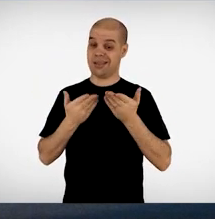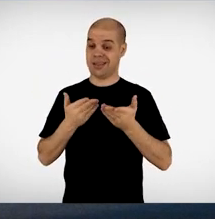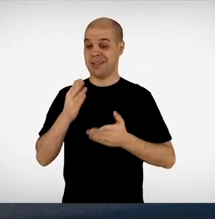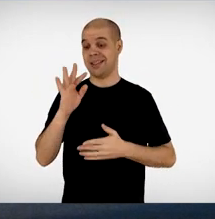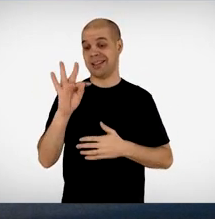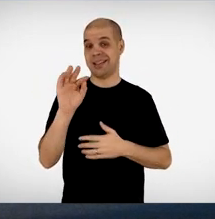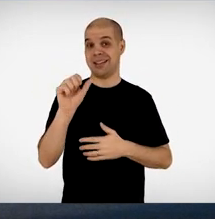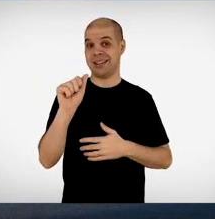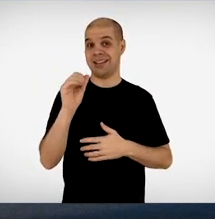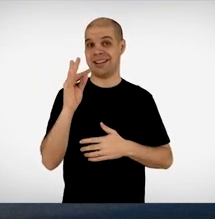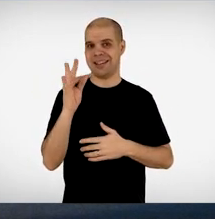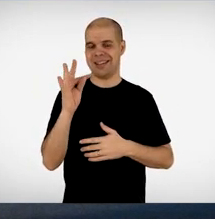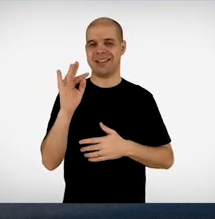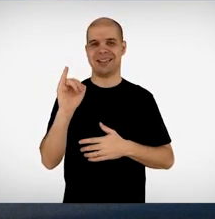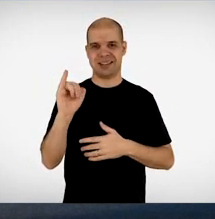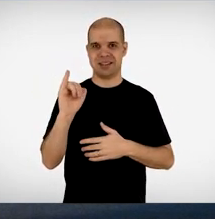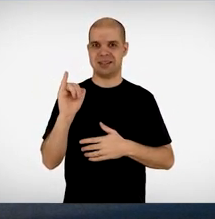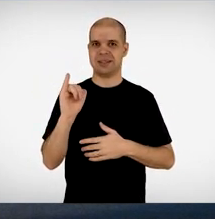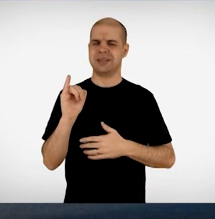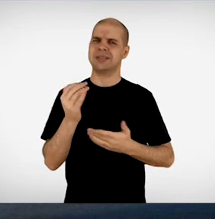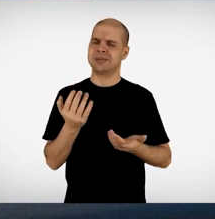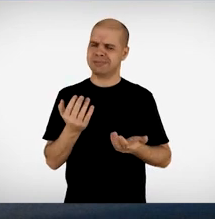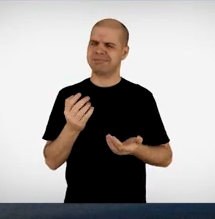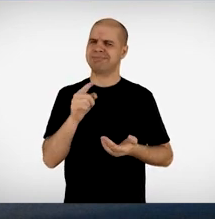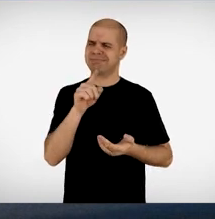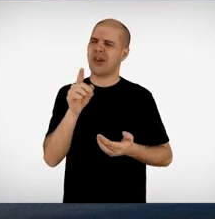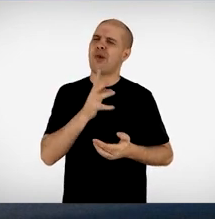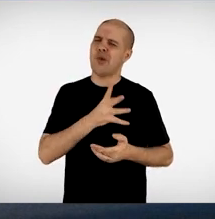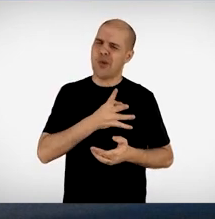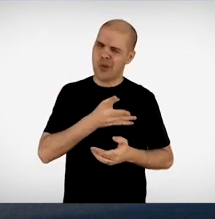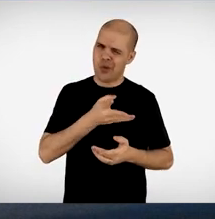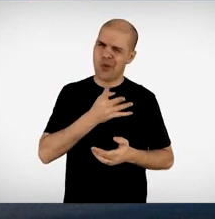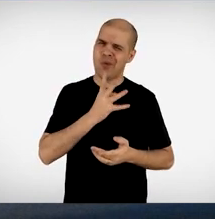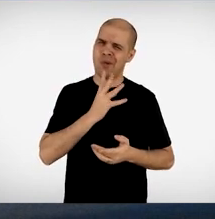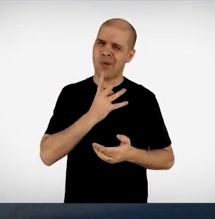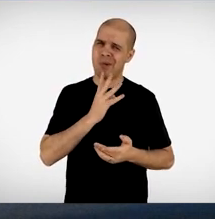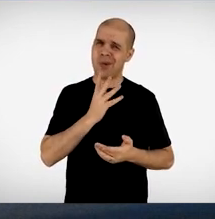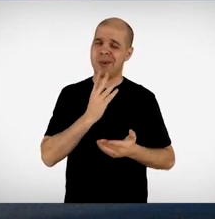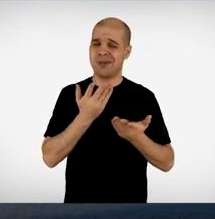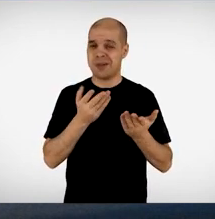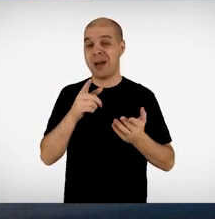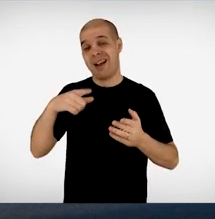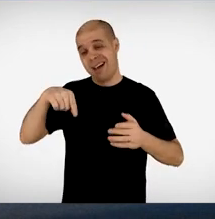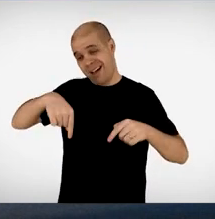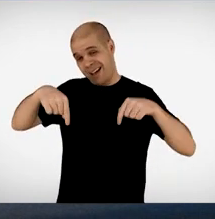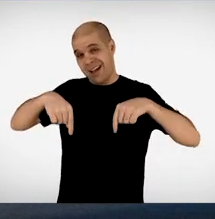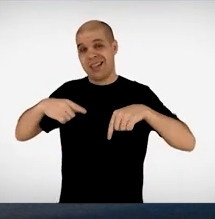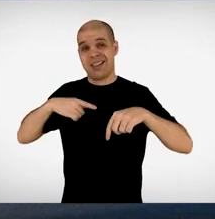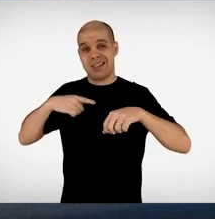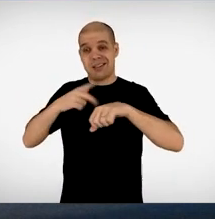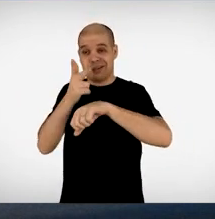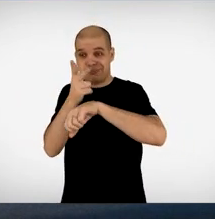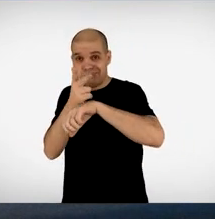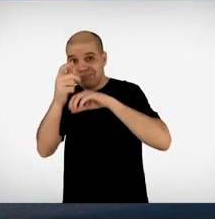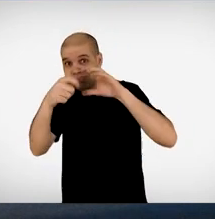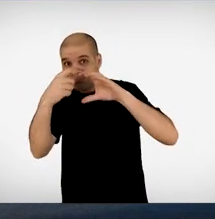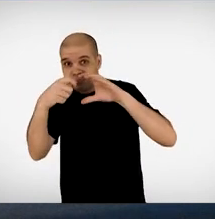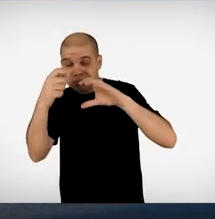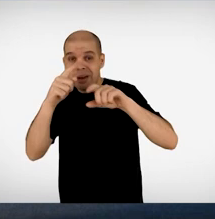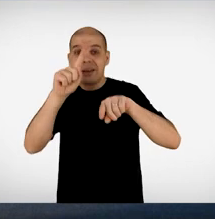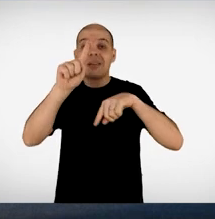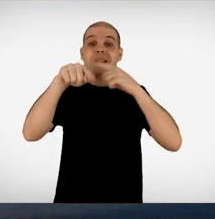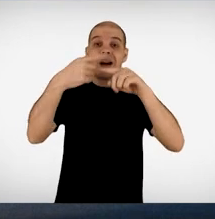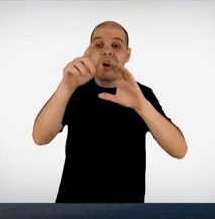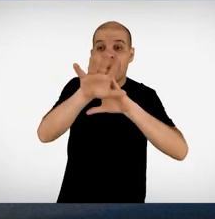Eu vou agora passar a palavra para Tati Bernardi. Eu sei que ela dispensa apresentações, mas nós estamos sendo filmados,